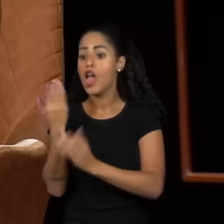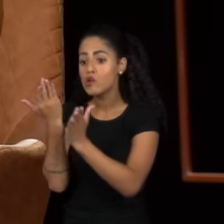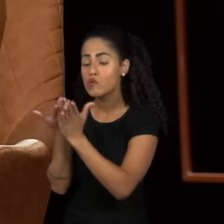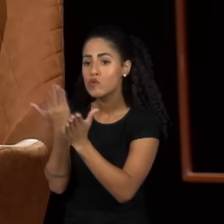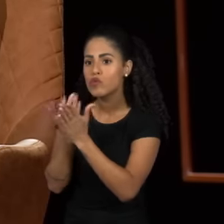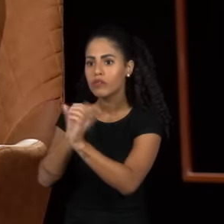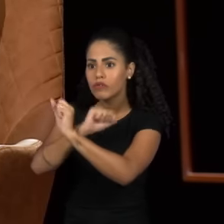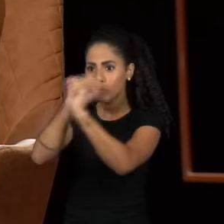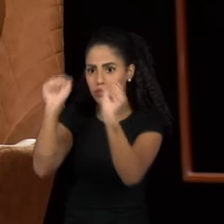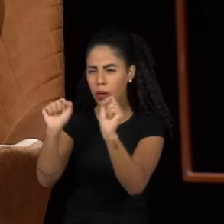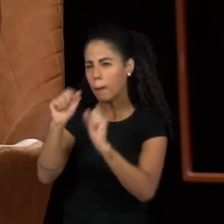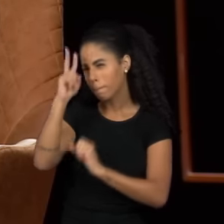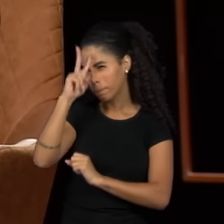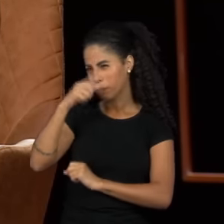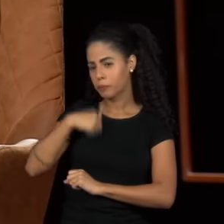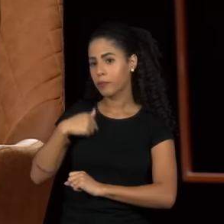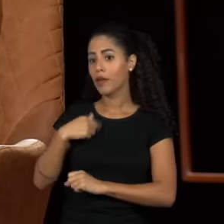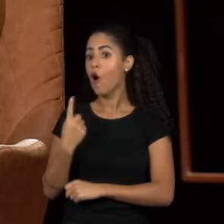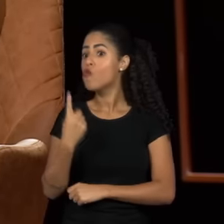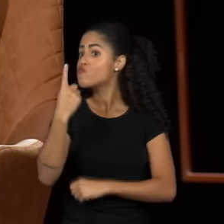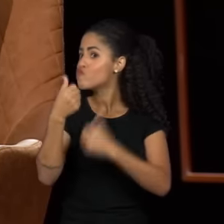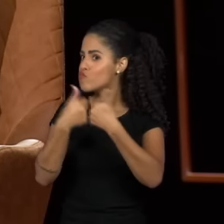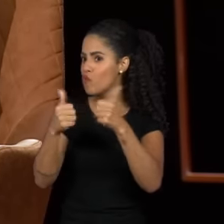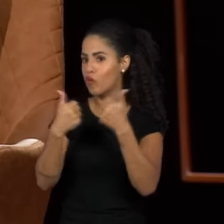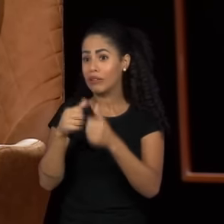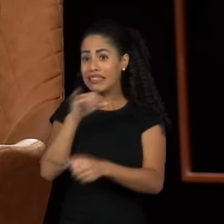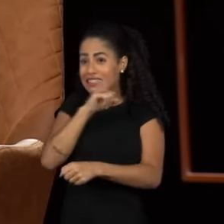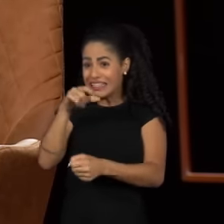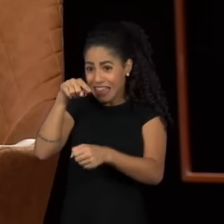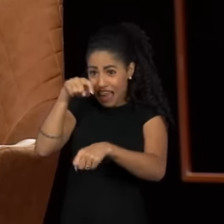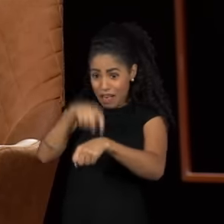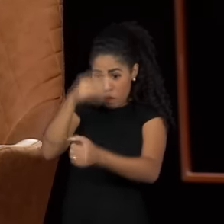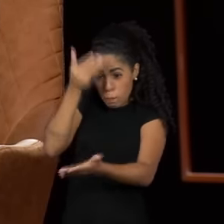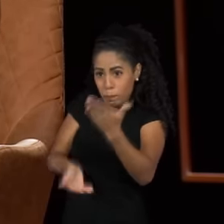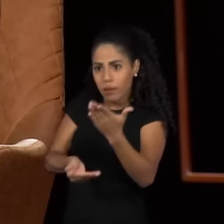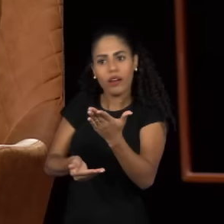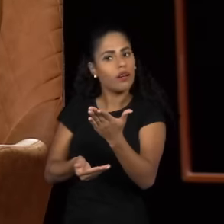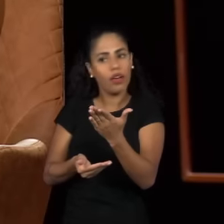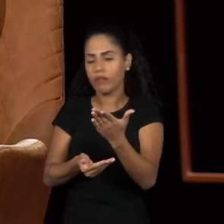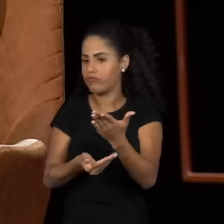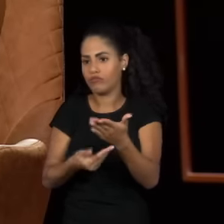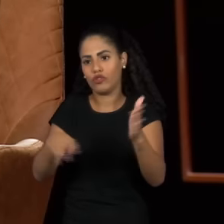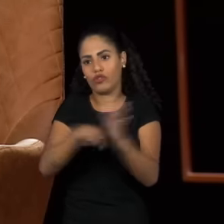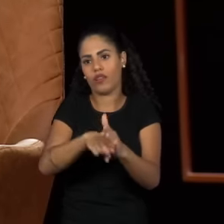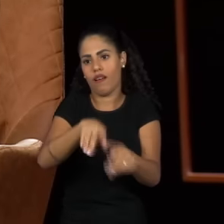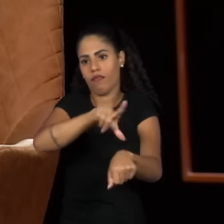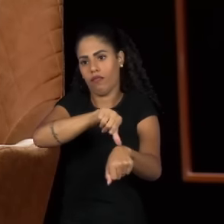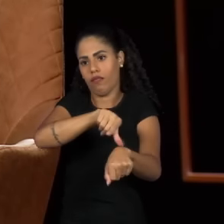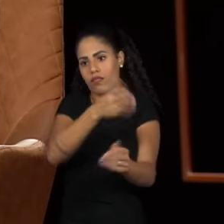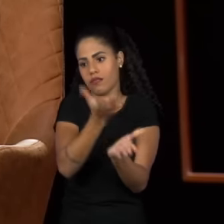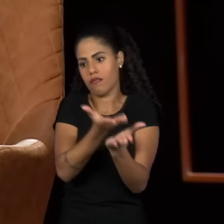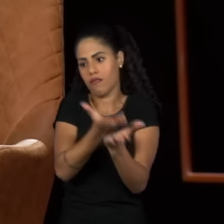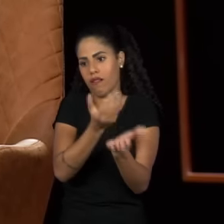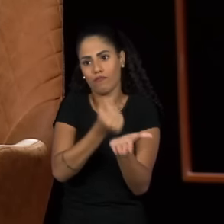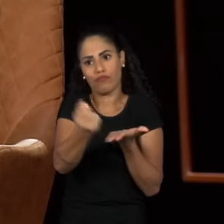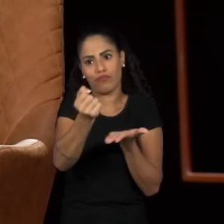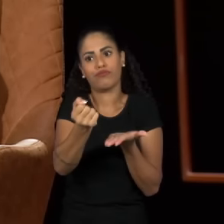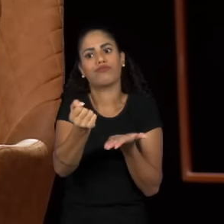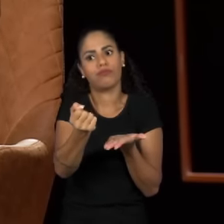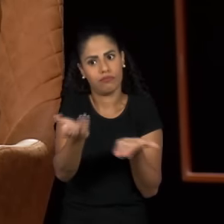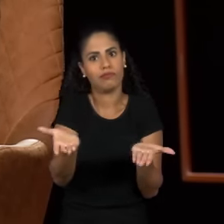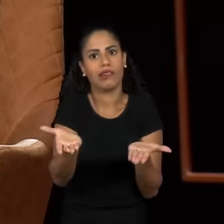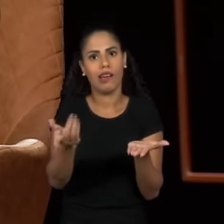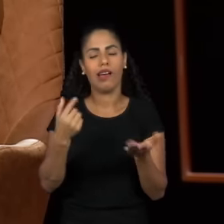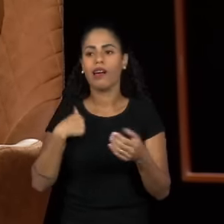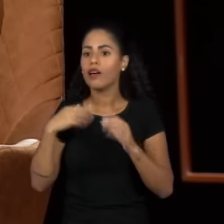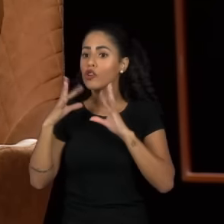tinha um ônibus, eu não podia perder esse ônibus, porque se eu perdesse, eu chegava atrasada na aula. É. Mas, imagina, eu fiquei um ano inteiro pegando esse ônibus,